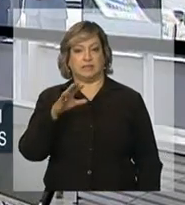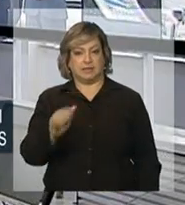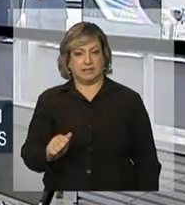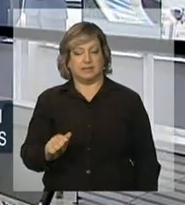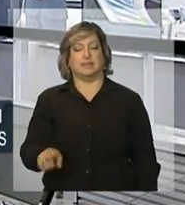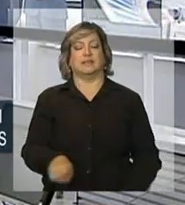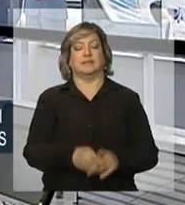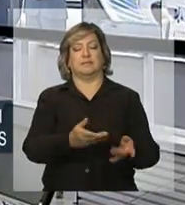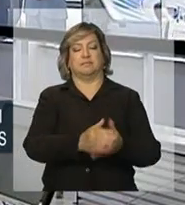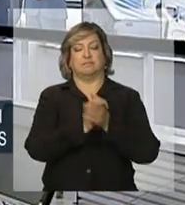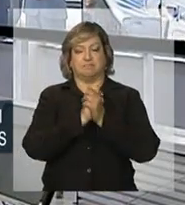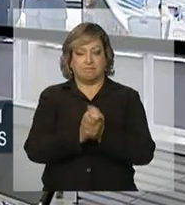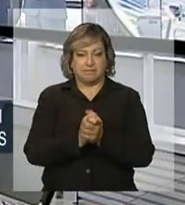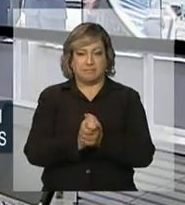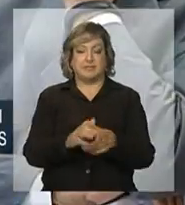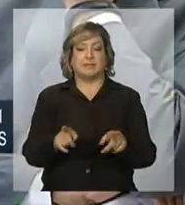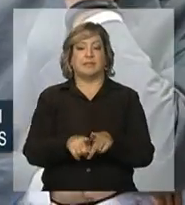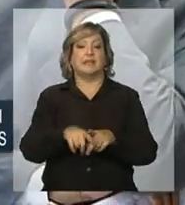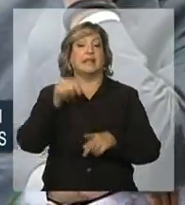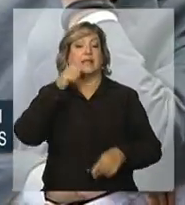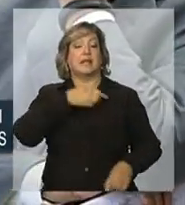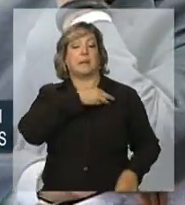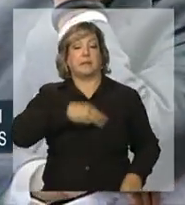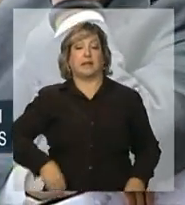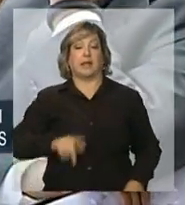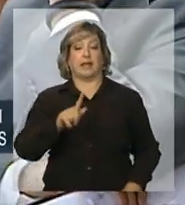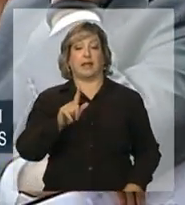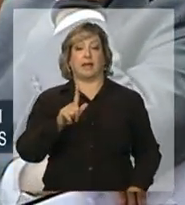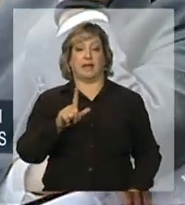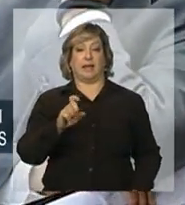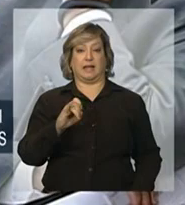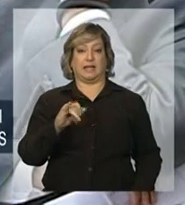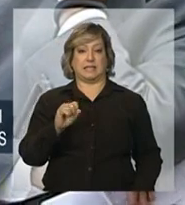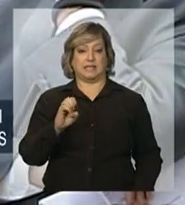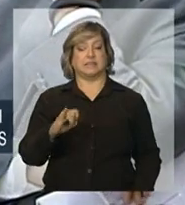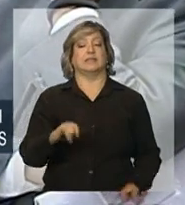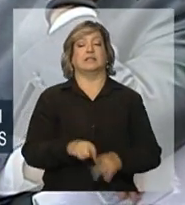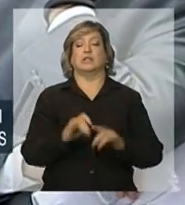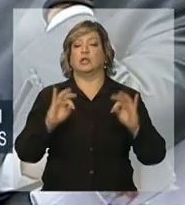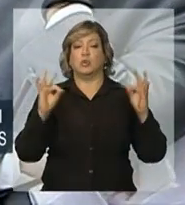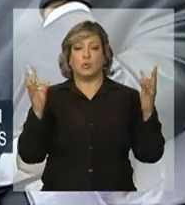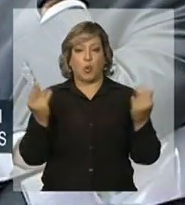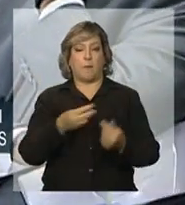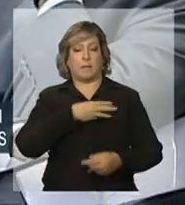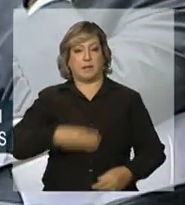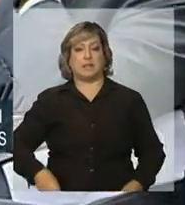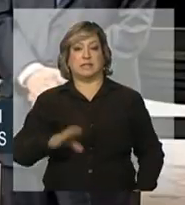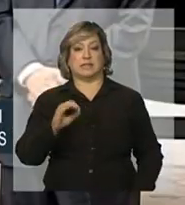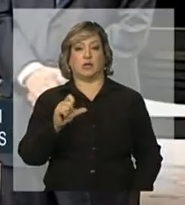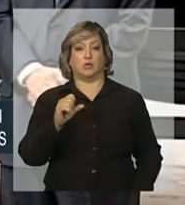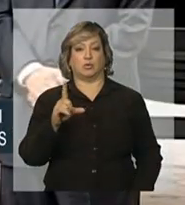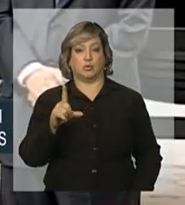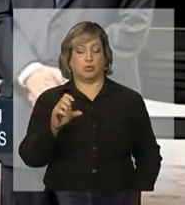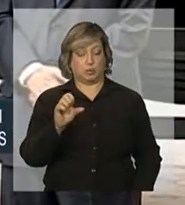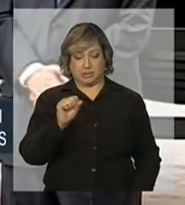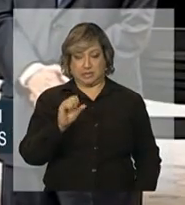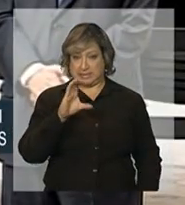cumprimento junto com a ministra da Casa Civil, todos os ministros, Celso Amorim, nosso ministro,